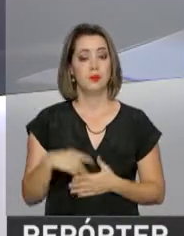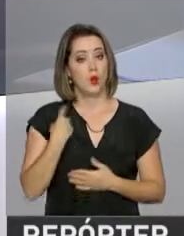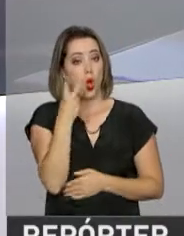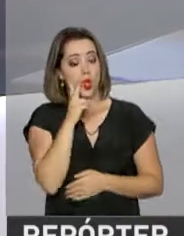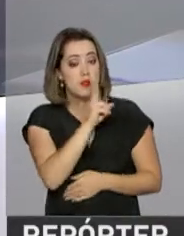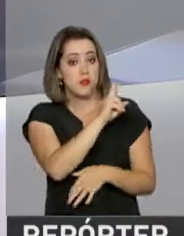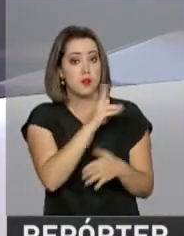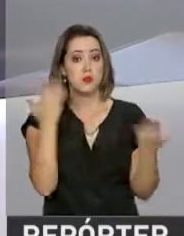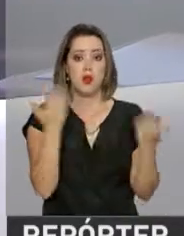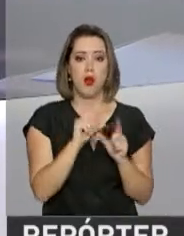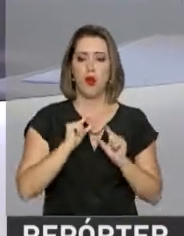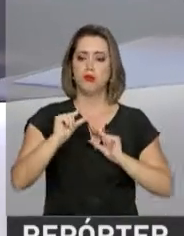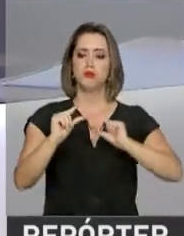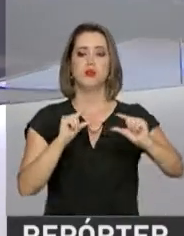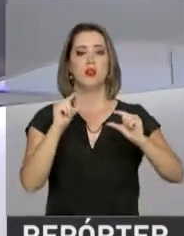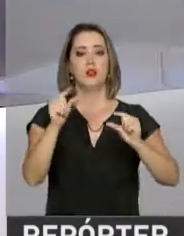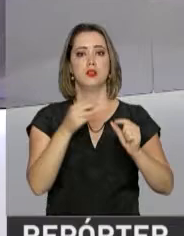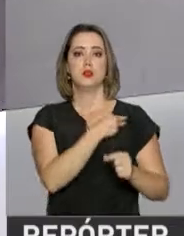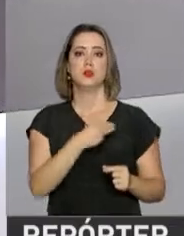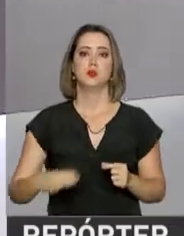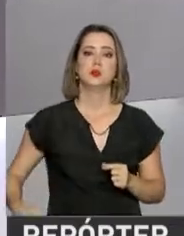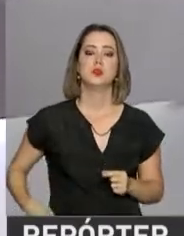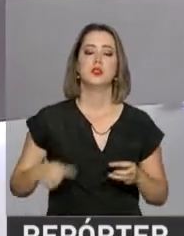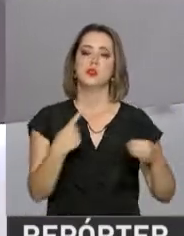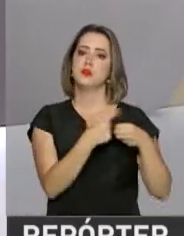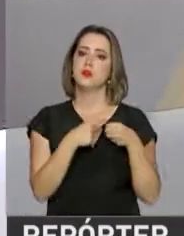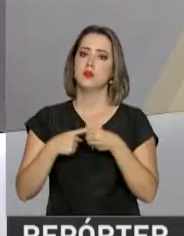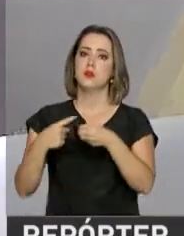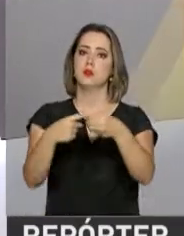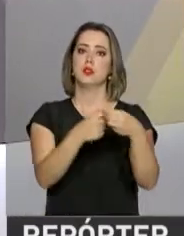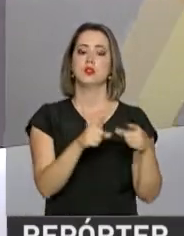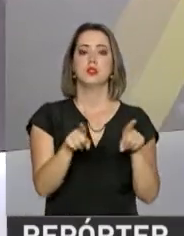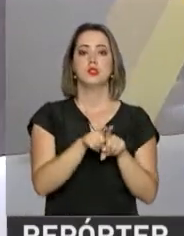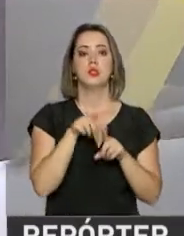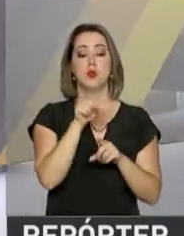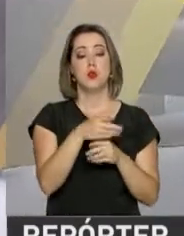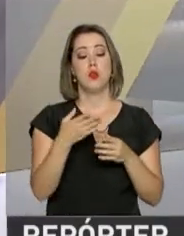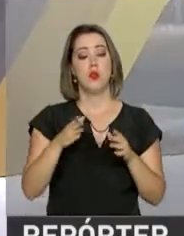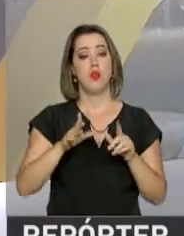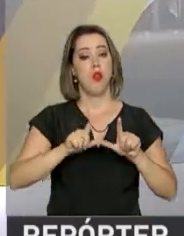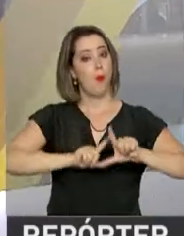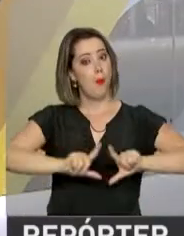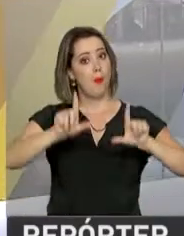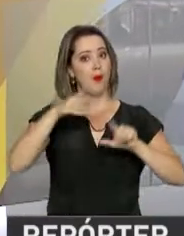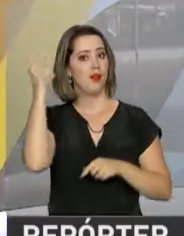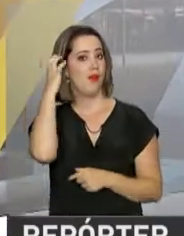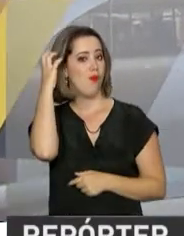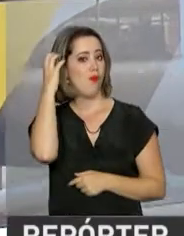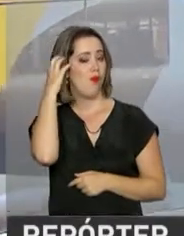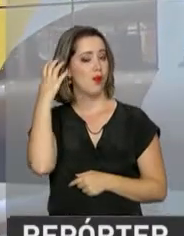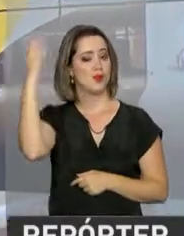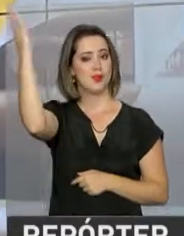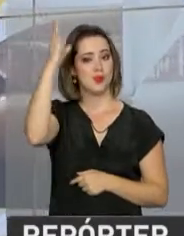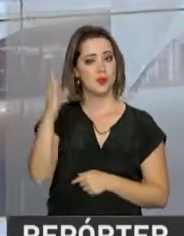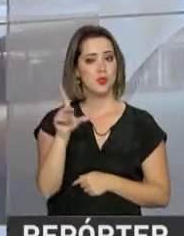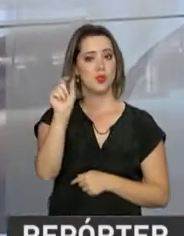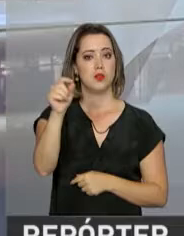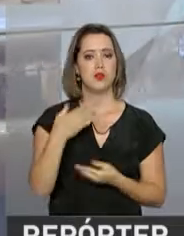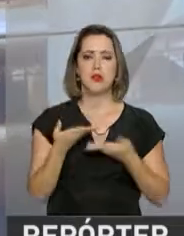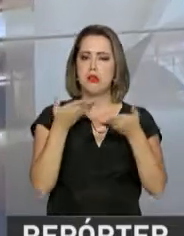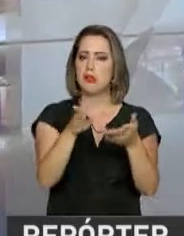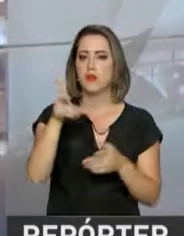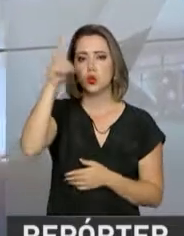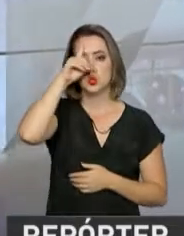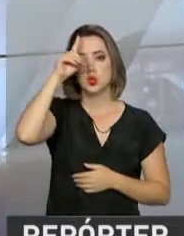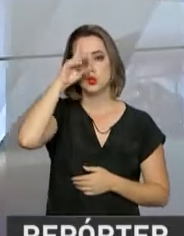Nós acompanhamos aí um trecho da entrevista do ministro das Cidades, Bruno Araújo, ao programa A Voz do Brasil, que leva diariamente até você as